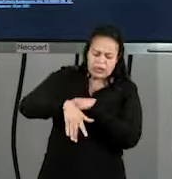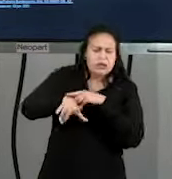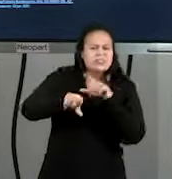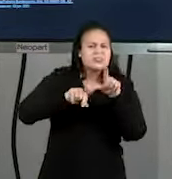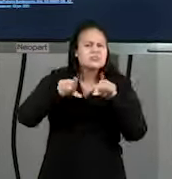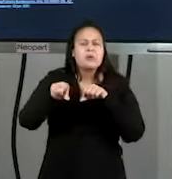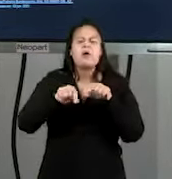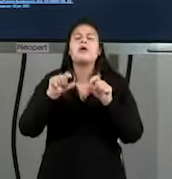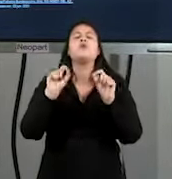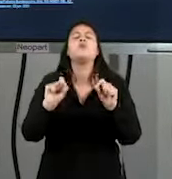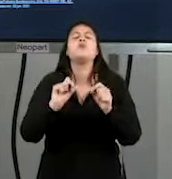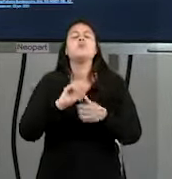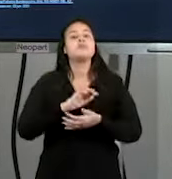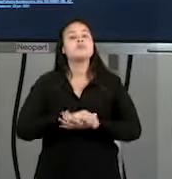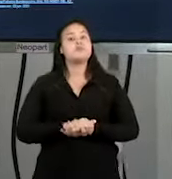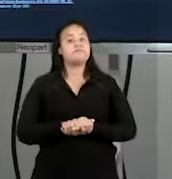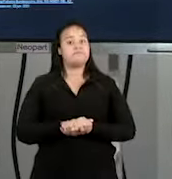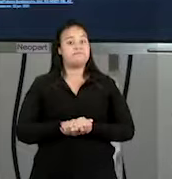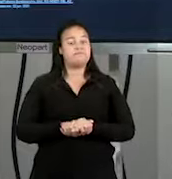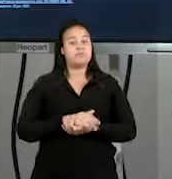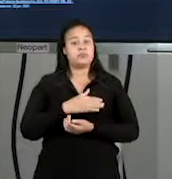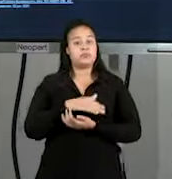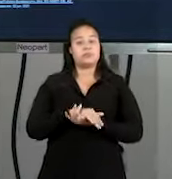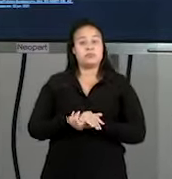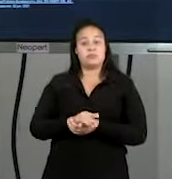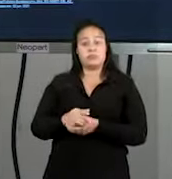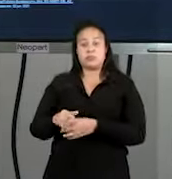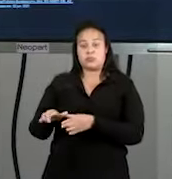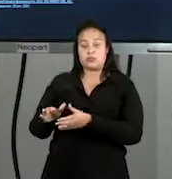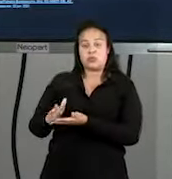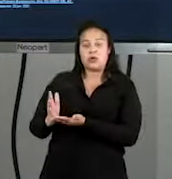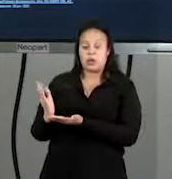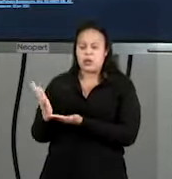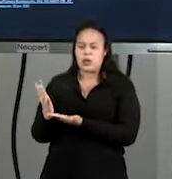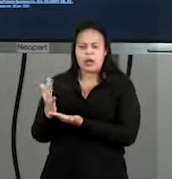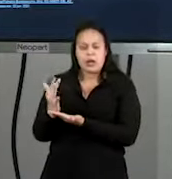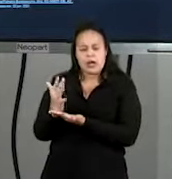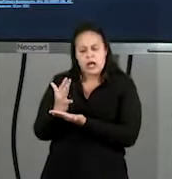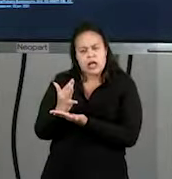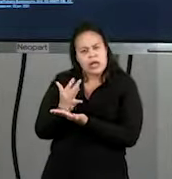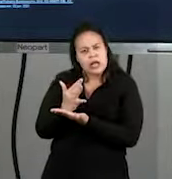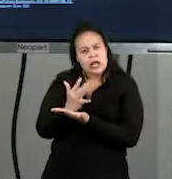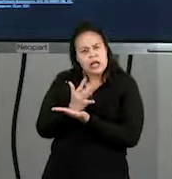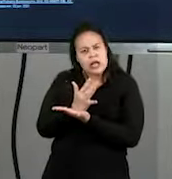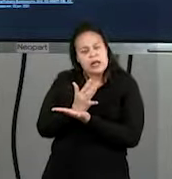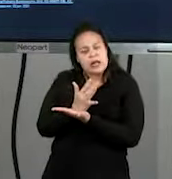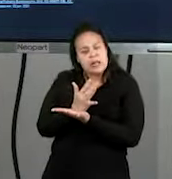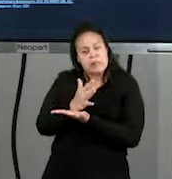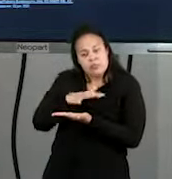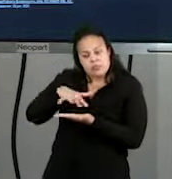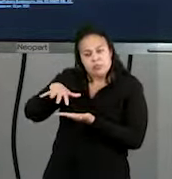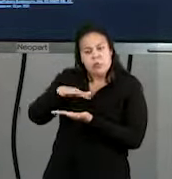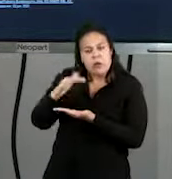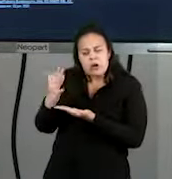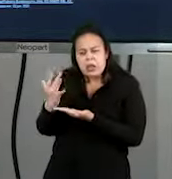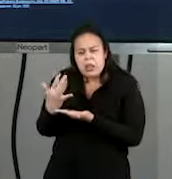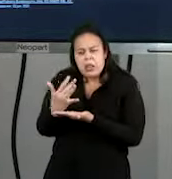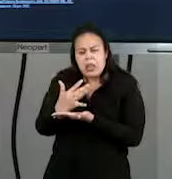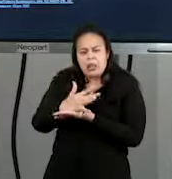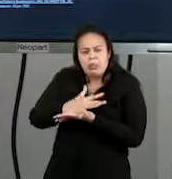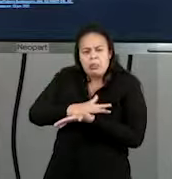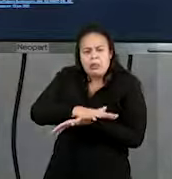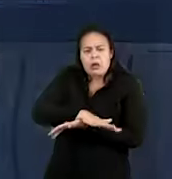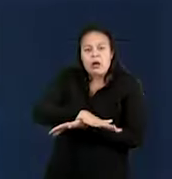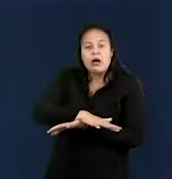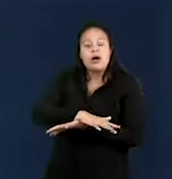professora? É porque Auschwitz era um campo de concentração. As pessoas estavam na sua casa, os judeus estavam na sua casa, com o